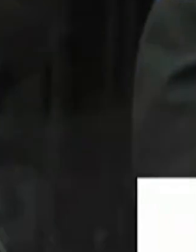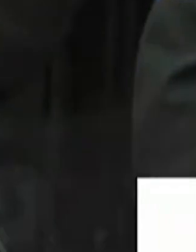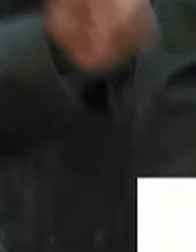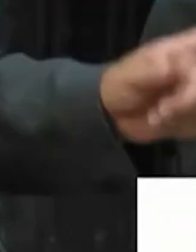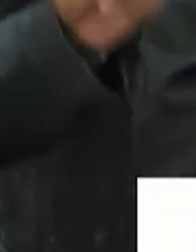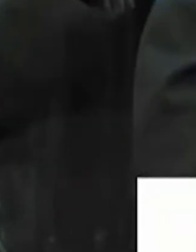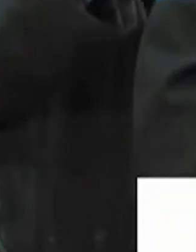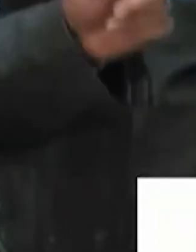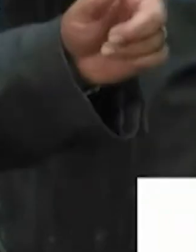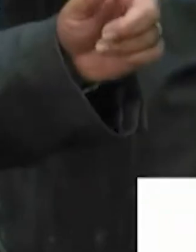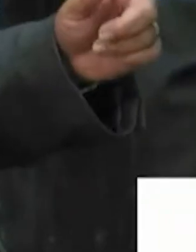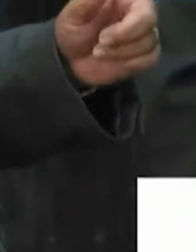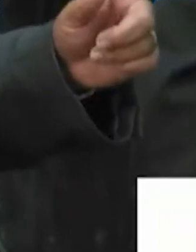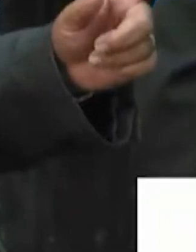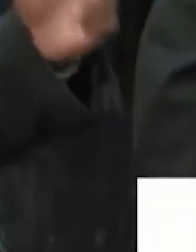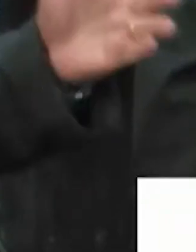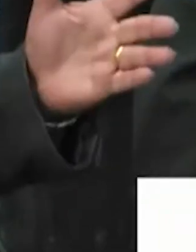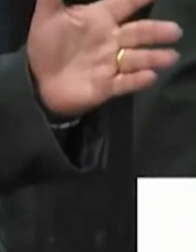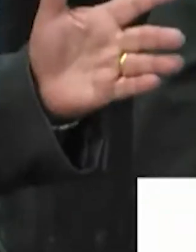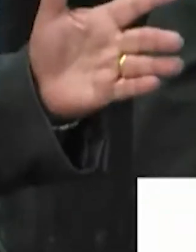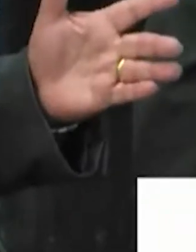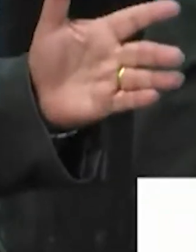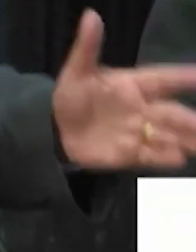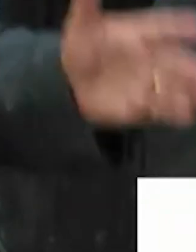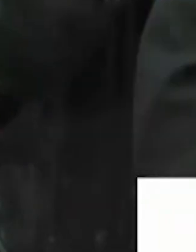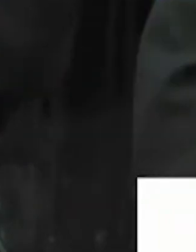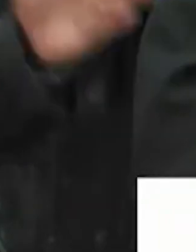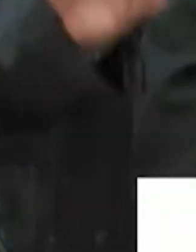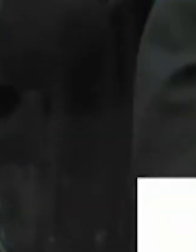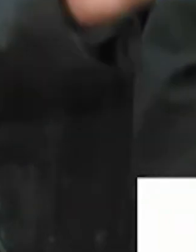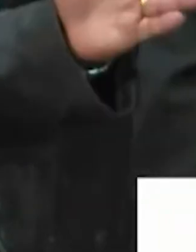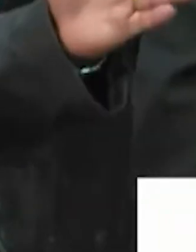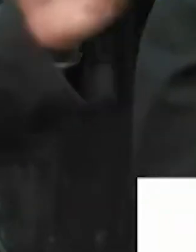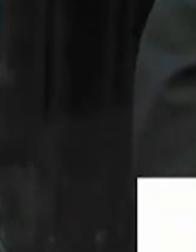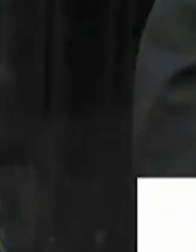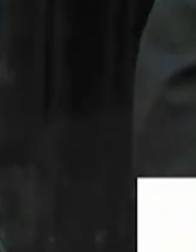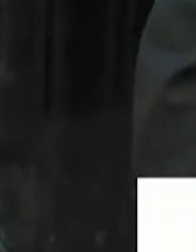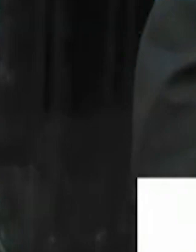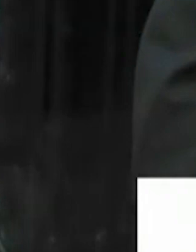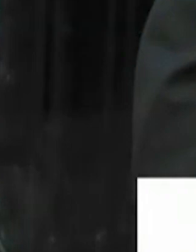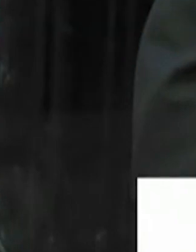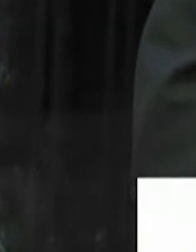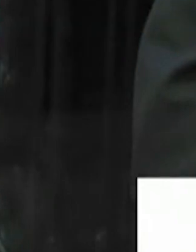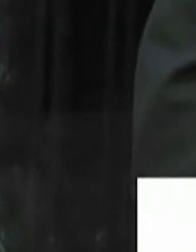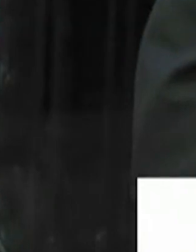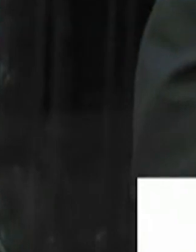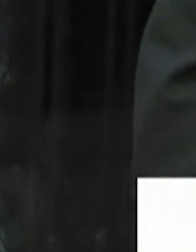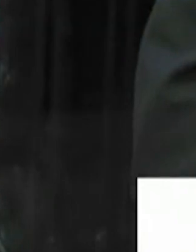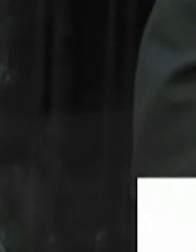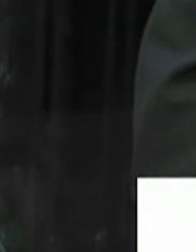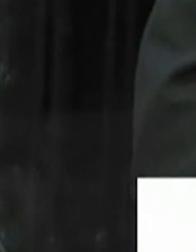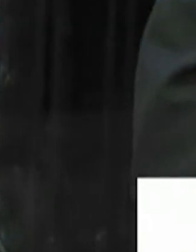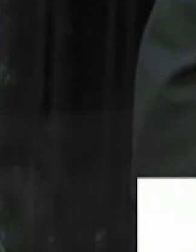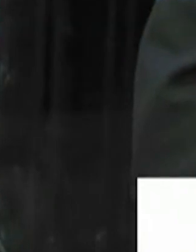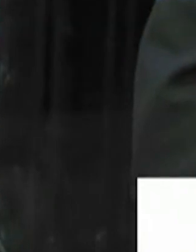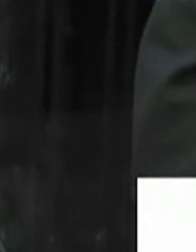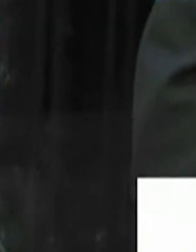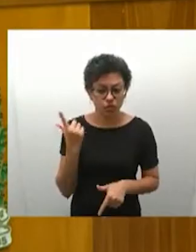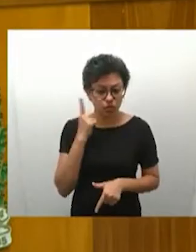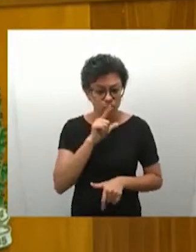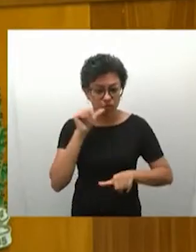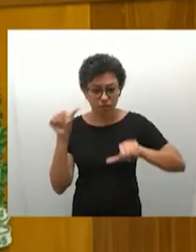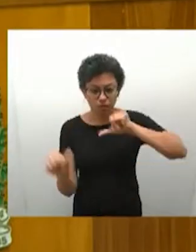que eles vão voltar a vereador eles vão voltar a vereador Charles a fazer aquilo ali um